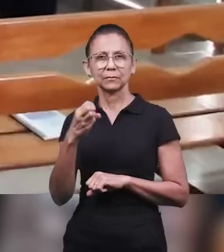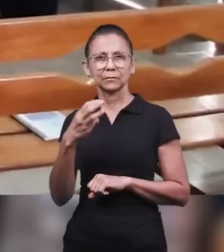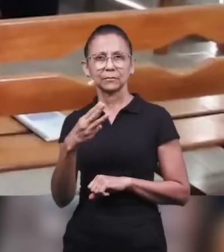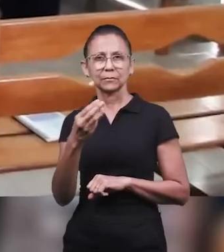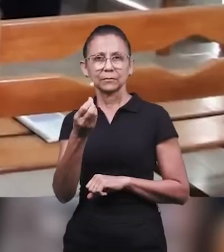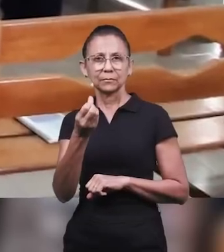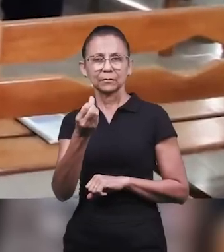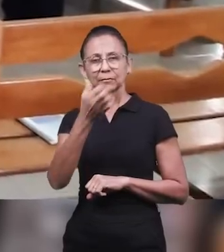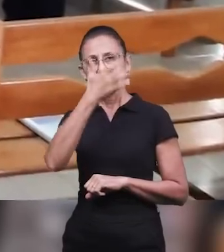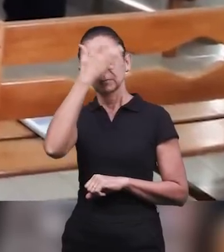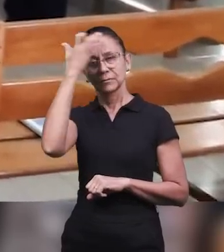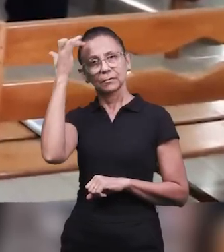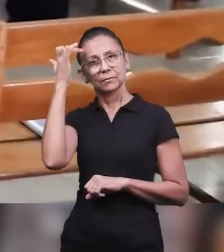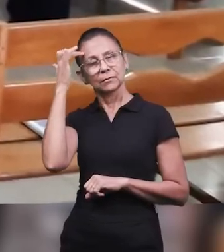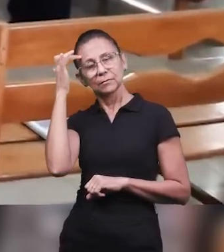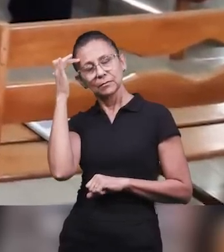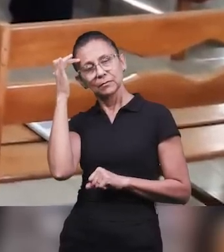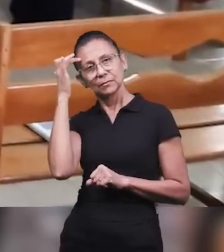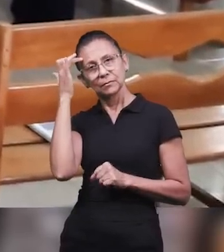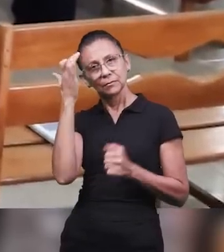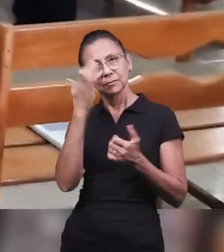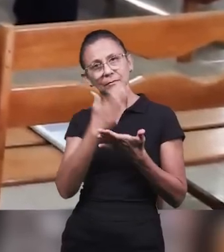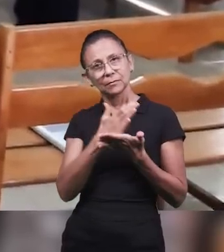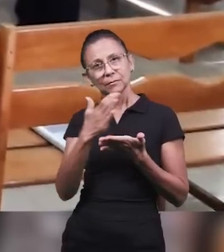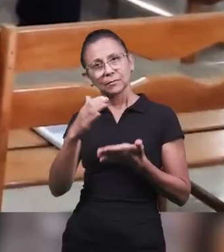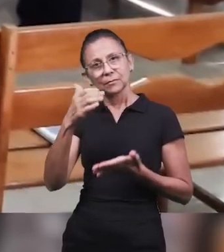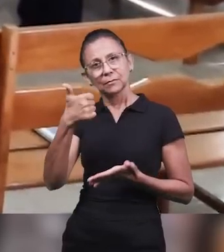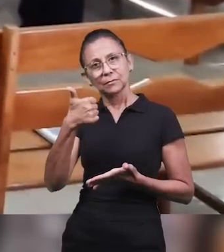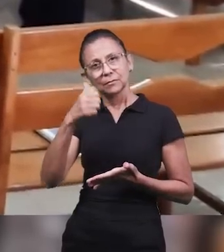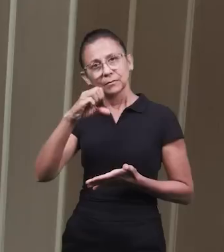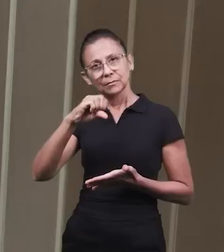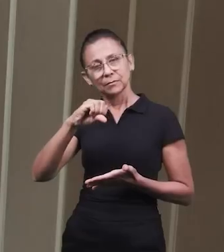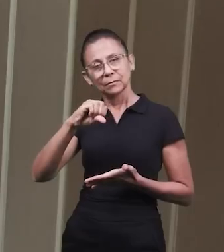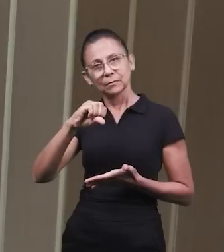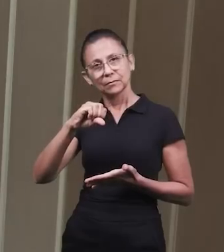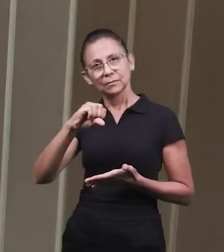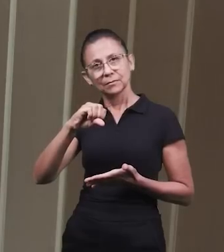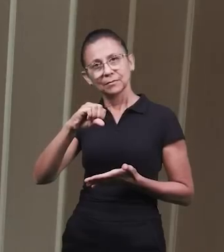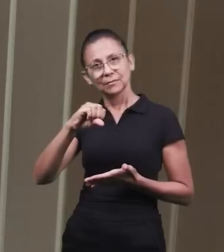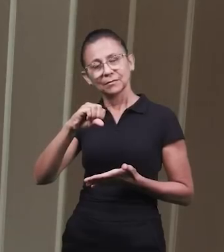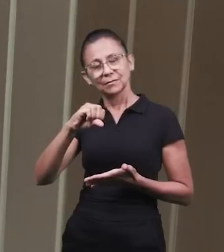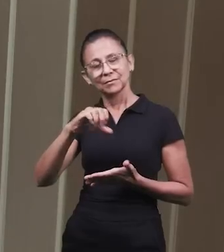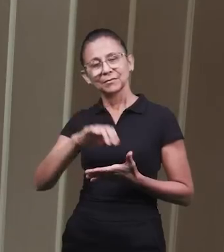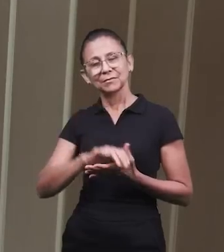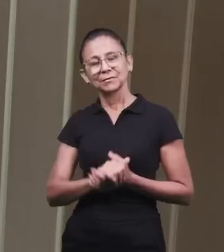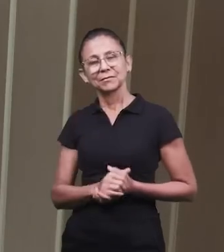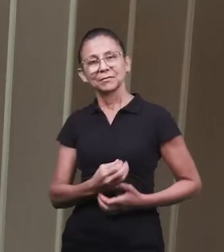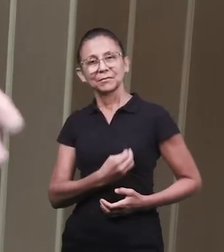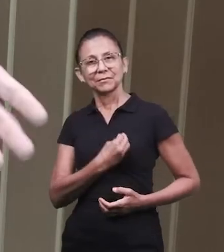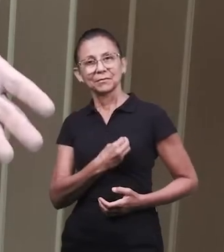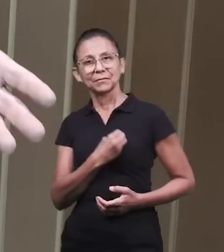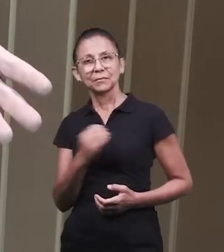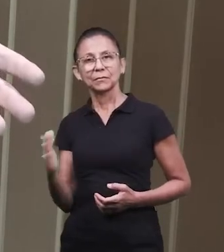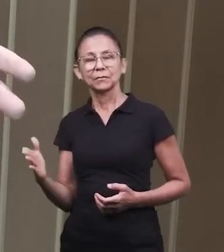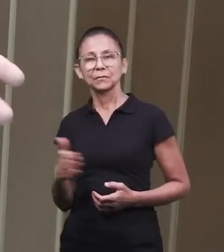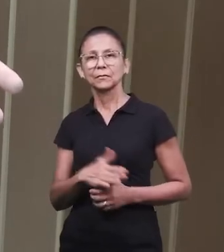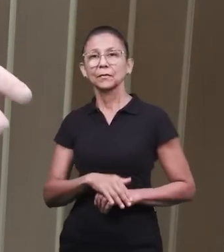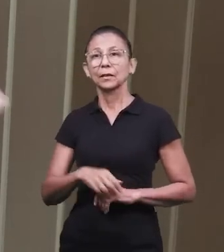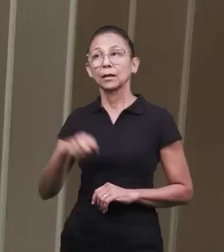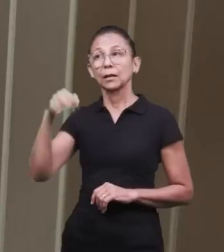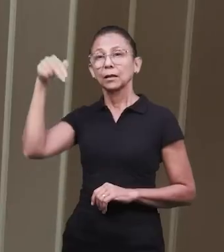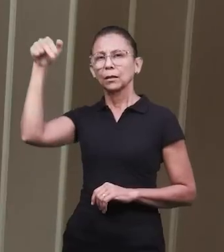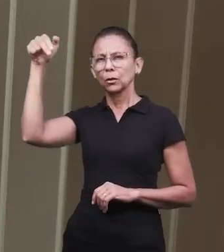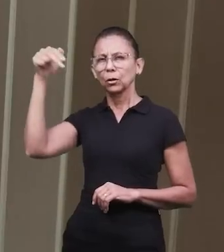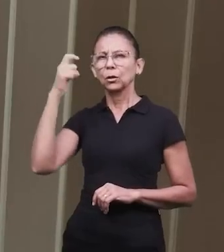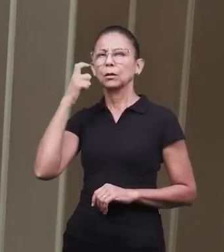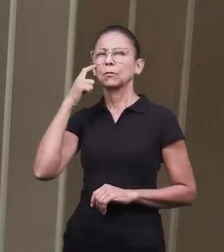36 vidas, dessas 19 visitantes presentes. Agora nós vamos para a região norte, onde os irmãos têm colaborado